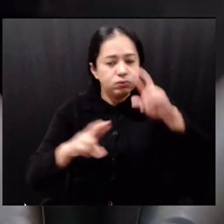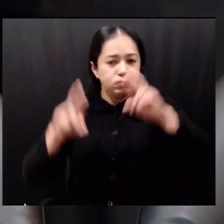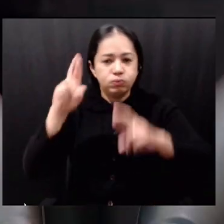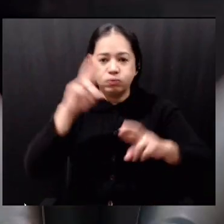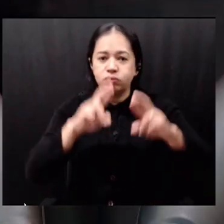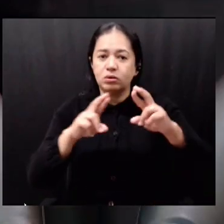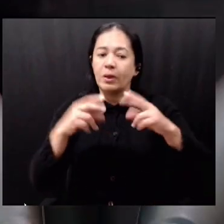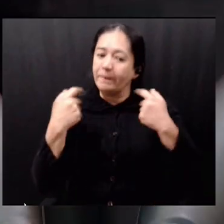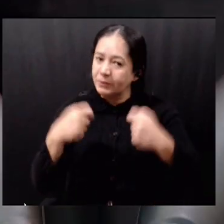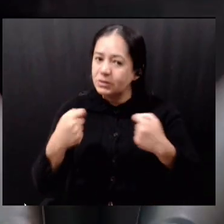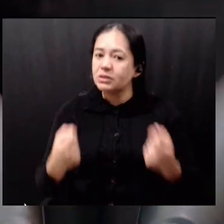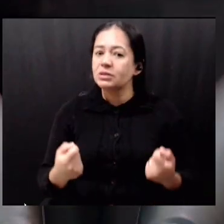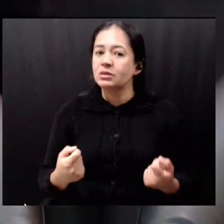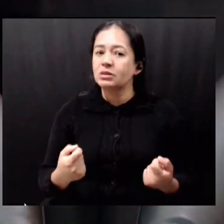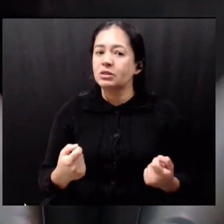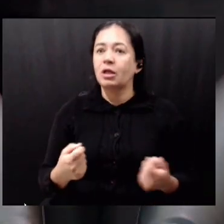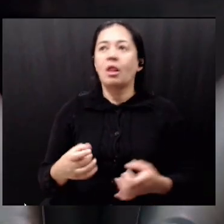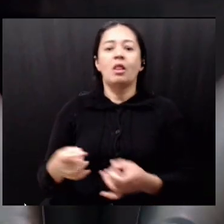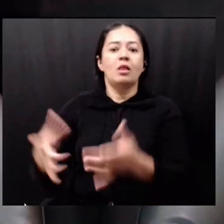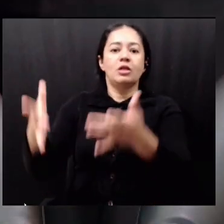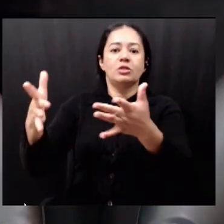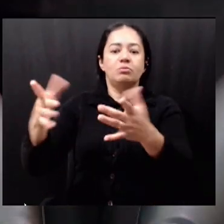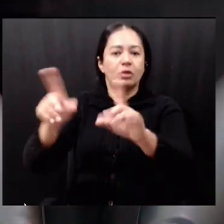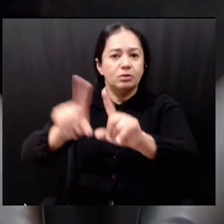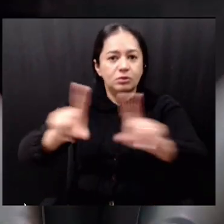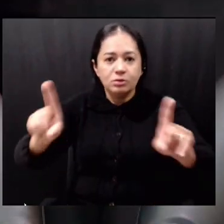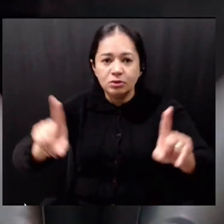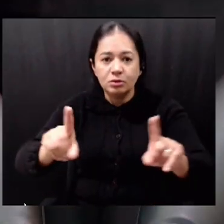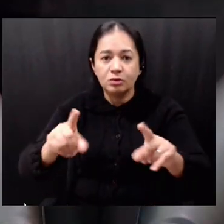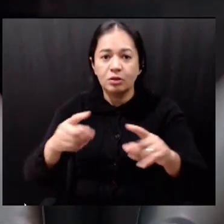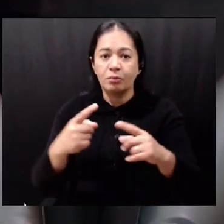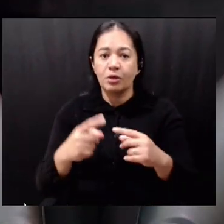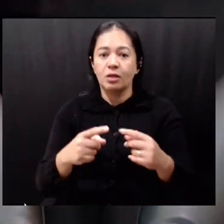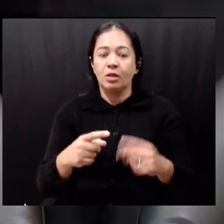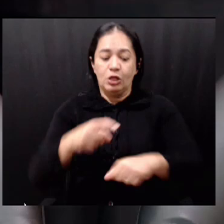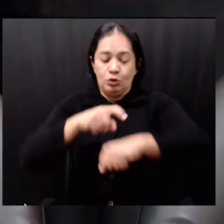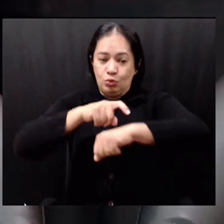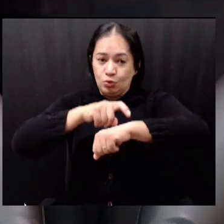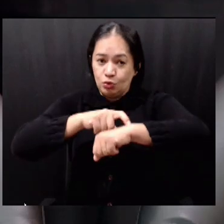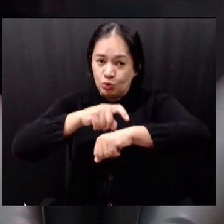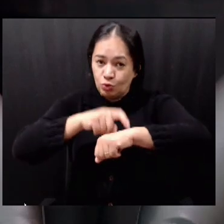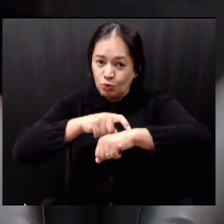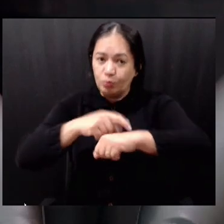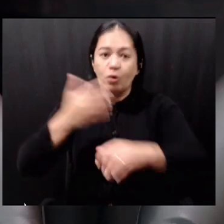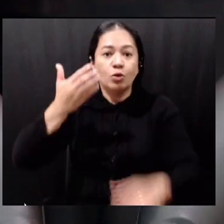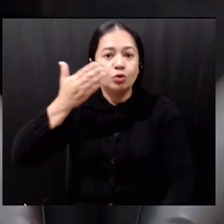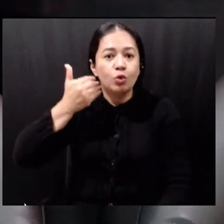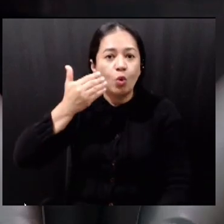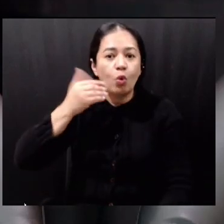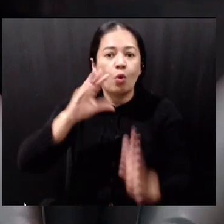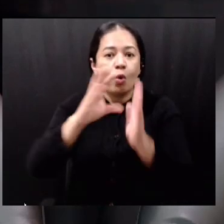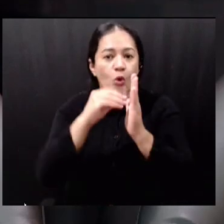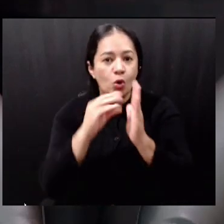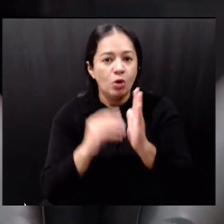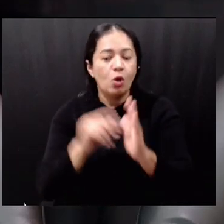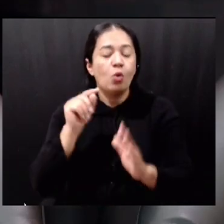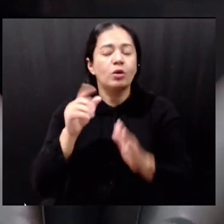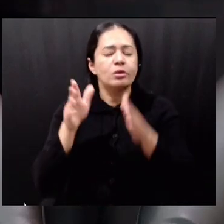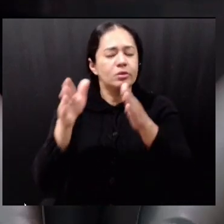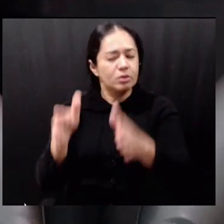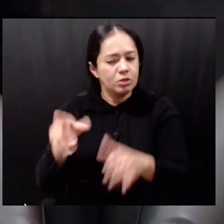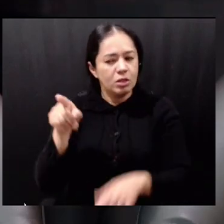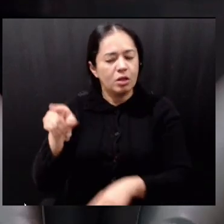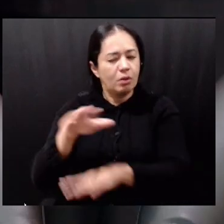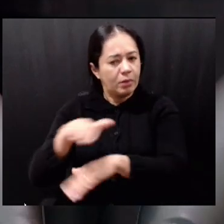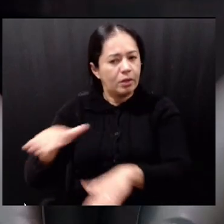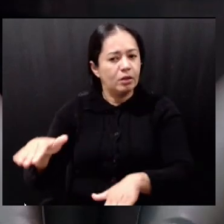totalmente desenfreado, e a supervisão não só do tempo, mas do consumo e do que tá chegando para essa criança. E se